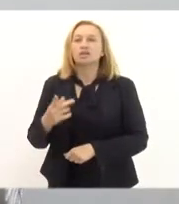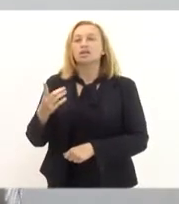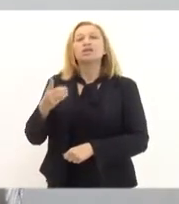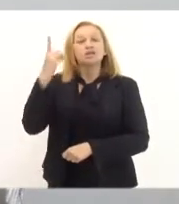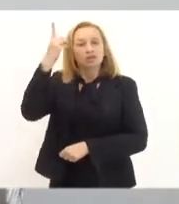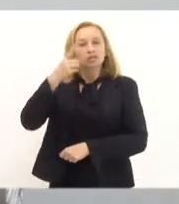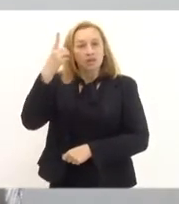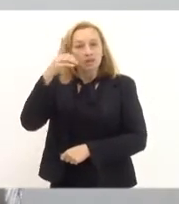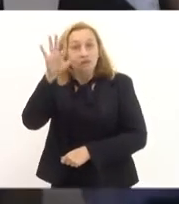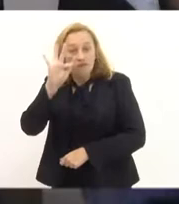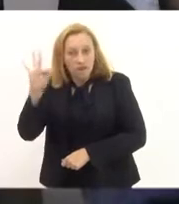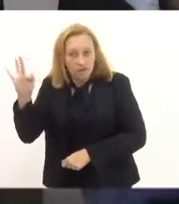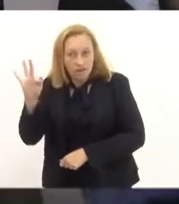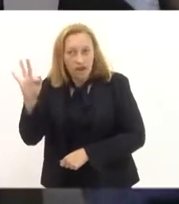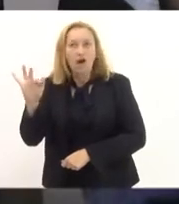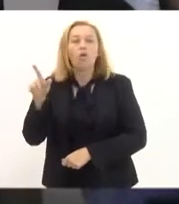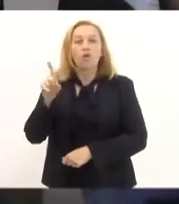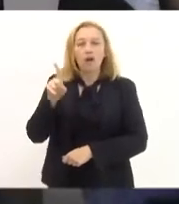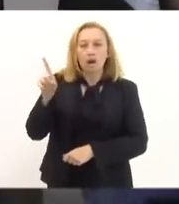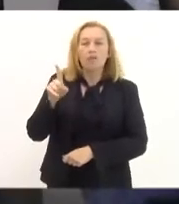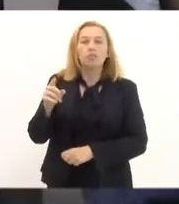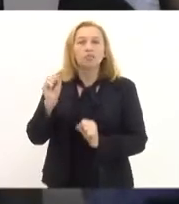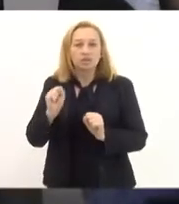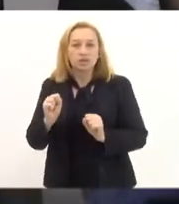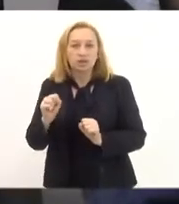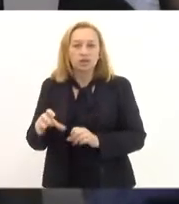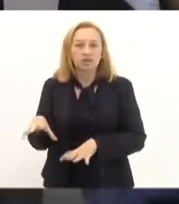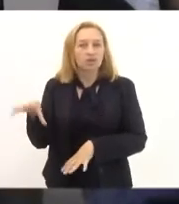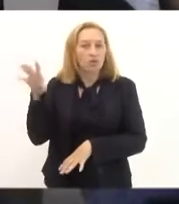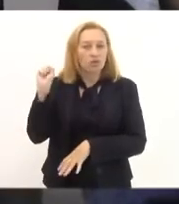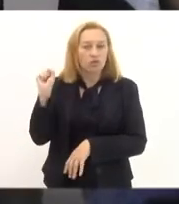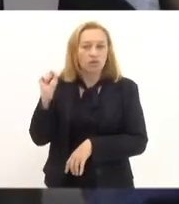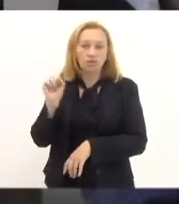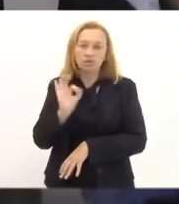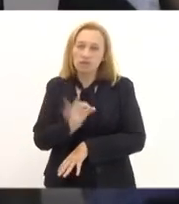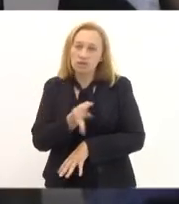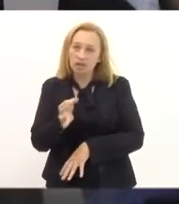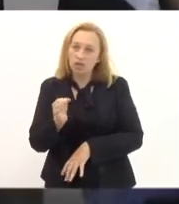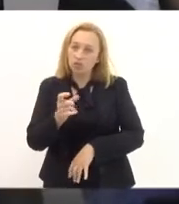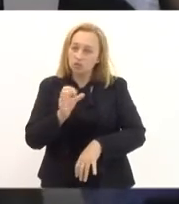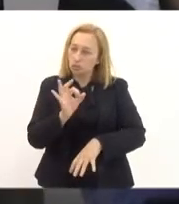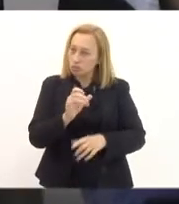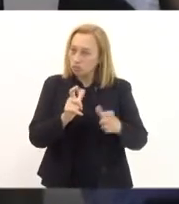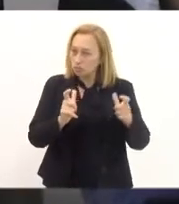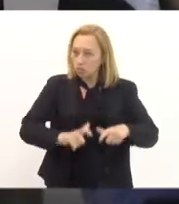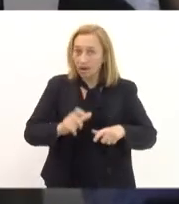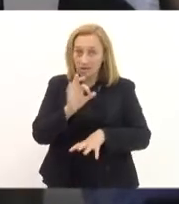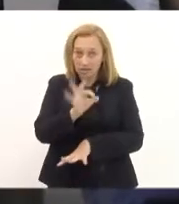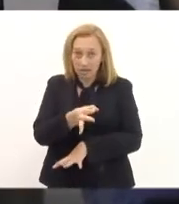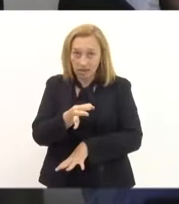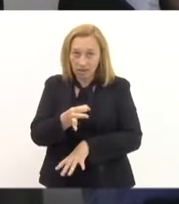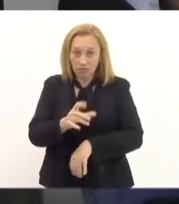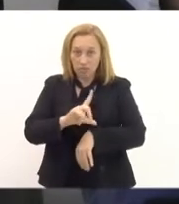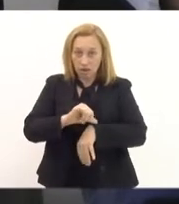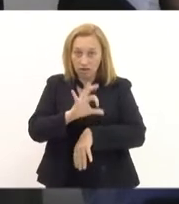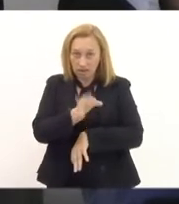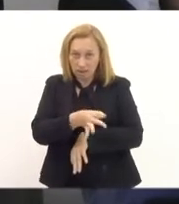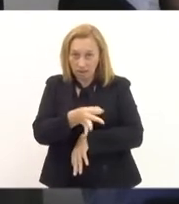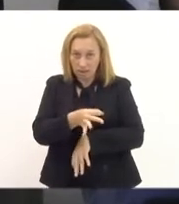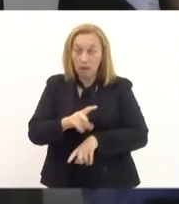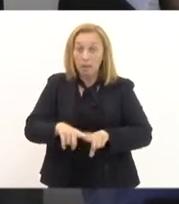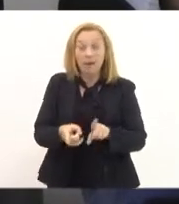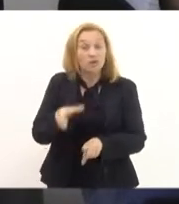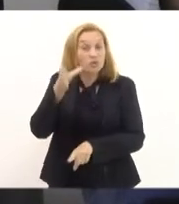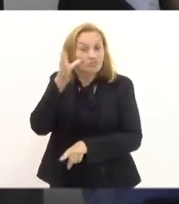deputado federal para que pudesse ser ouvido no horário e no local por ele designado mas o